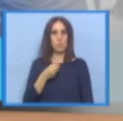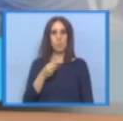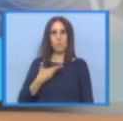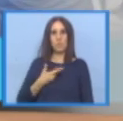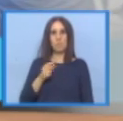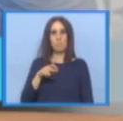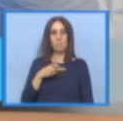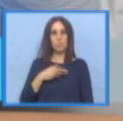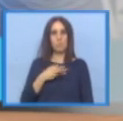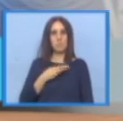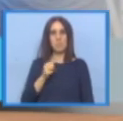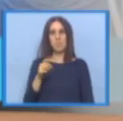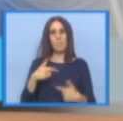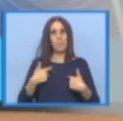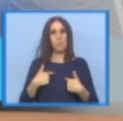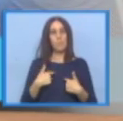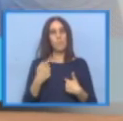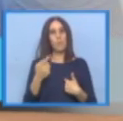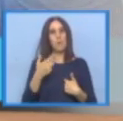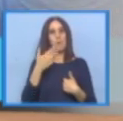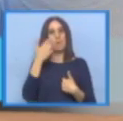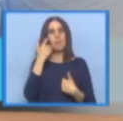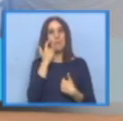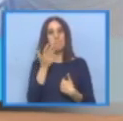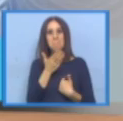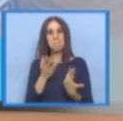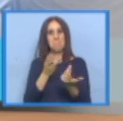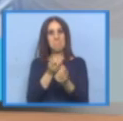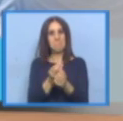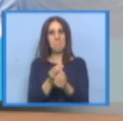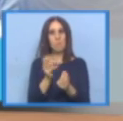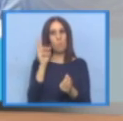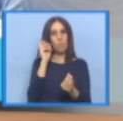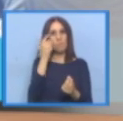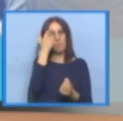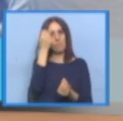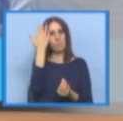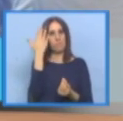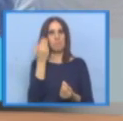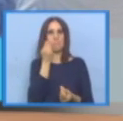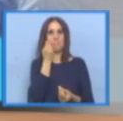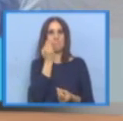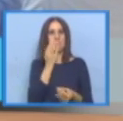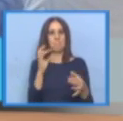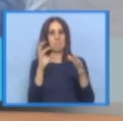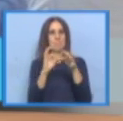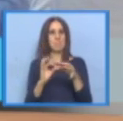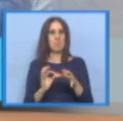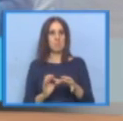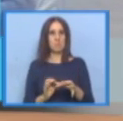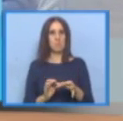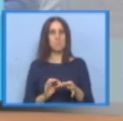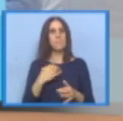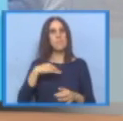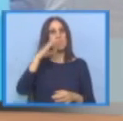no Retiro de Quaresma a oportunidade de ouvir e de compreender as teias, as interligações que a